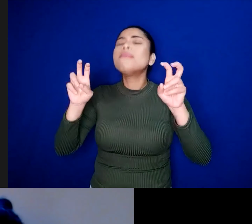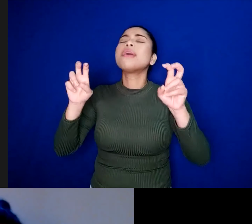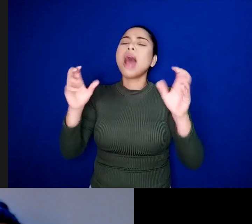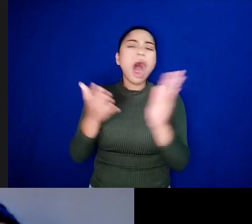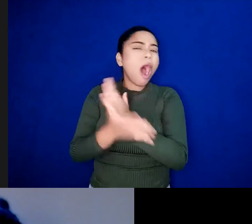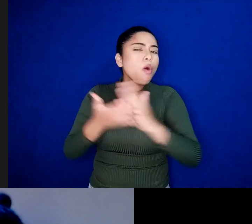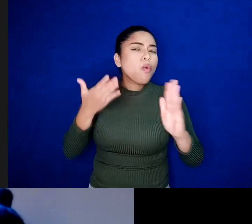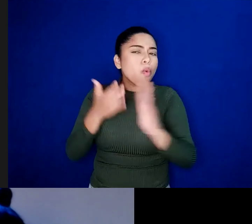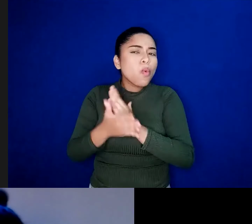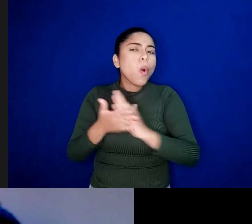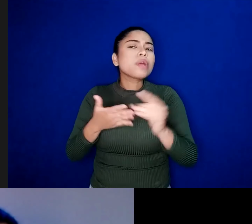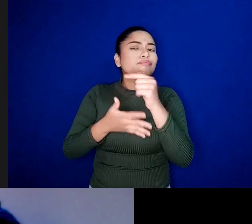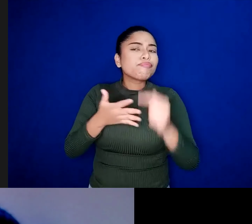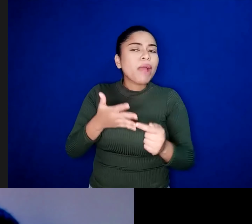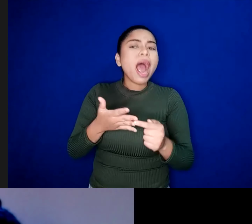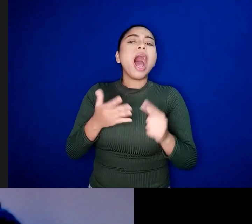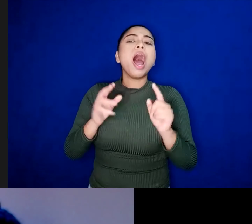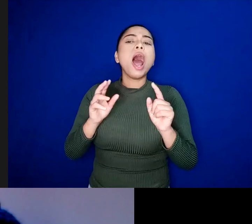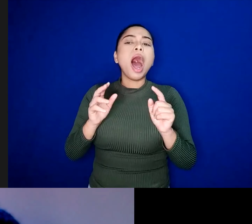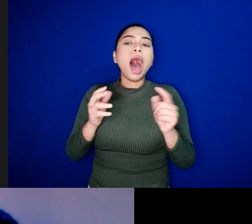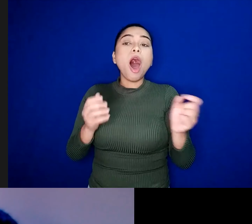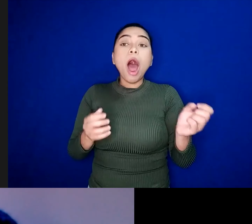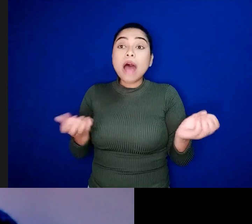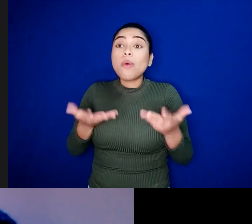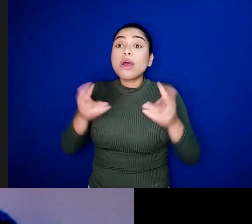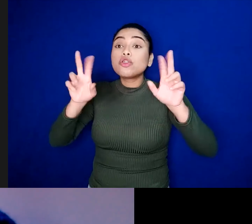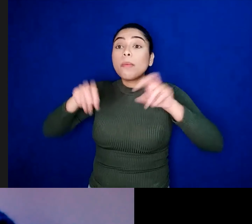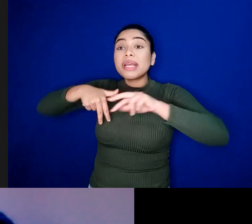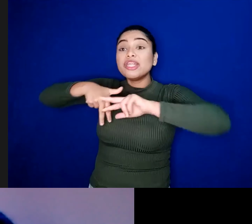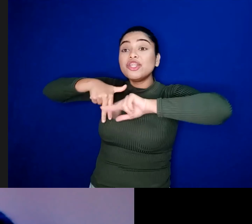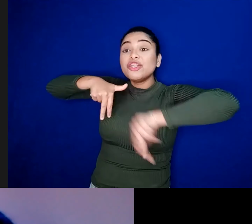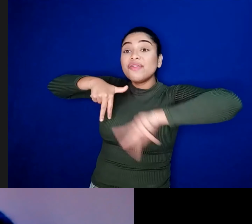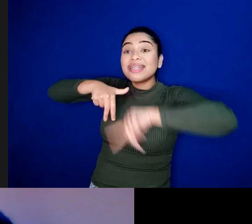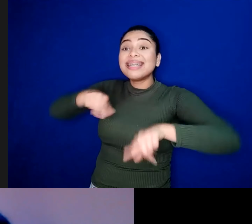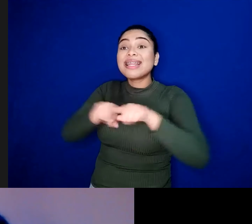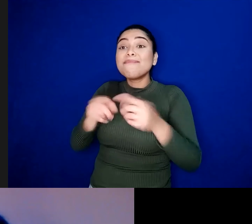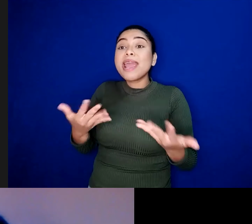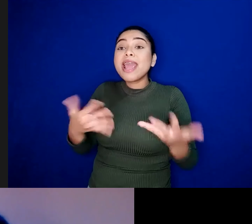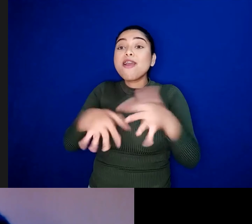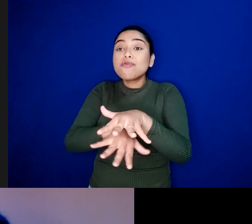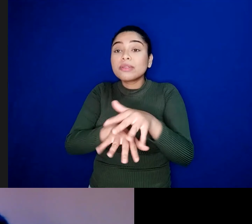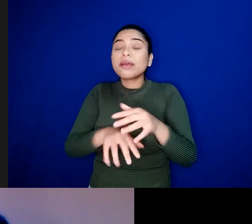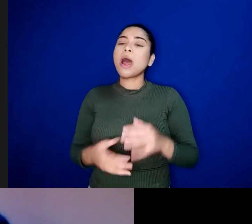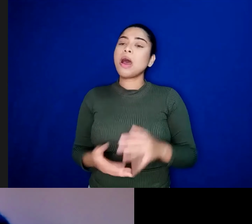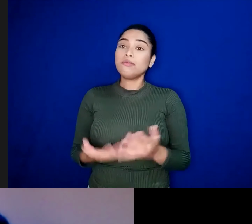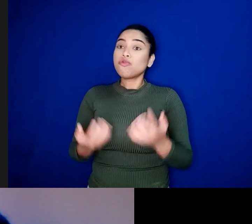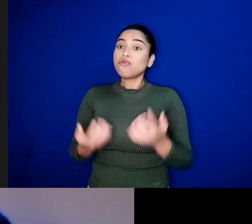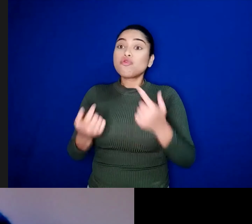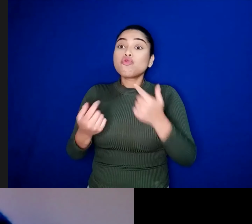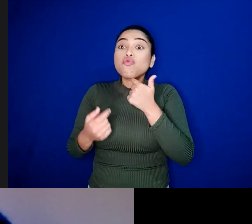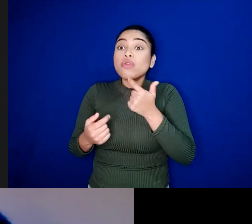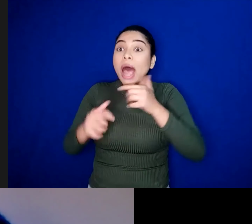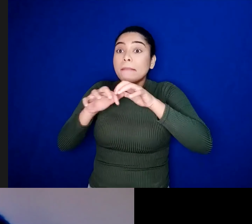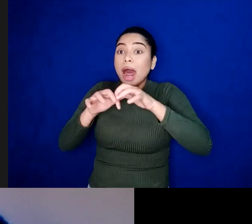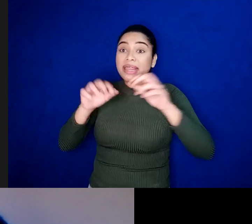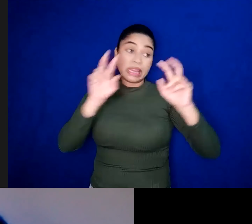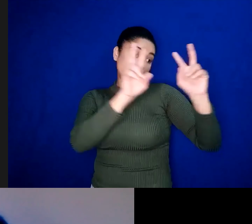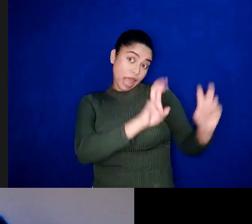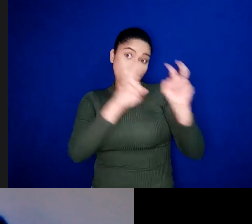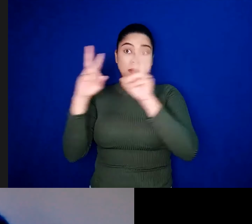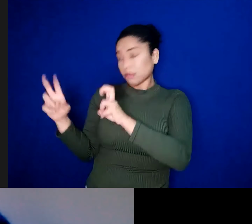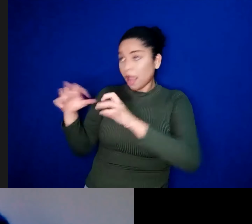diversidade e inclusão na então quando eu trato de acessibilidade eu não tenho como separar os temas são três temas que